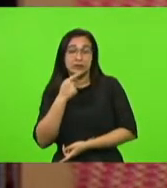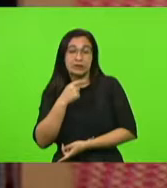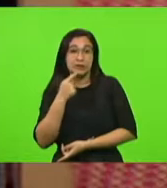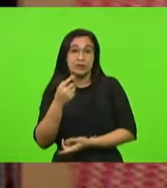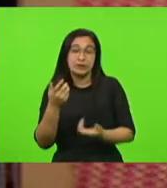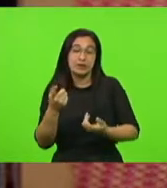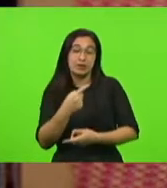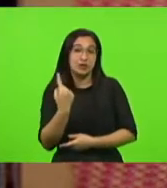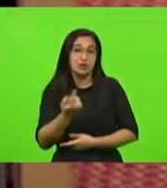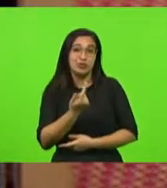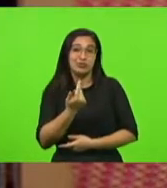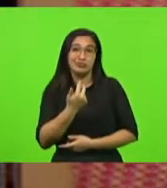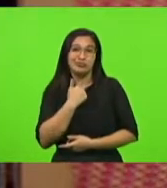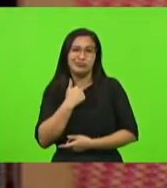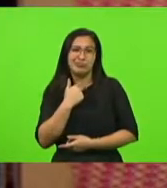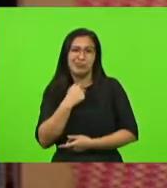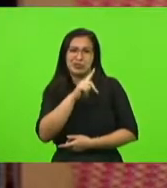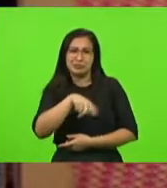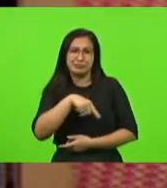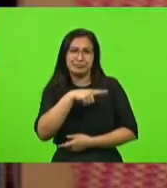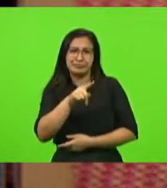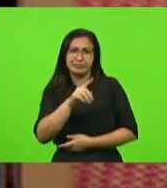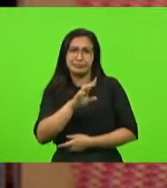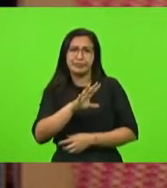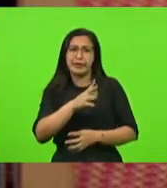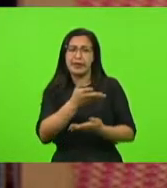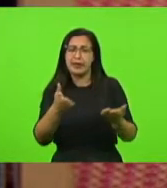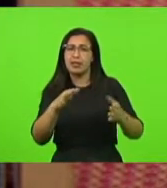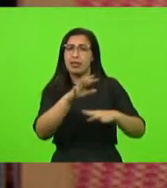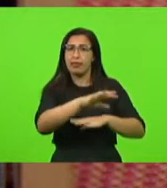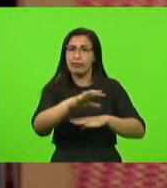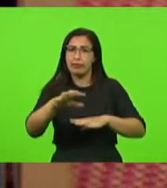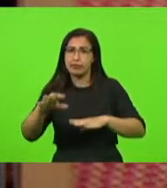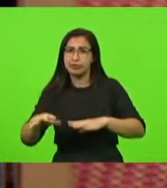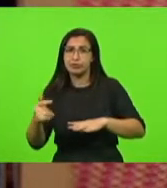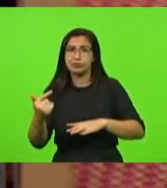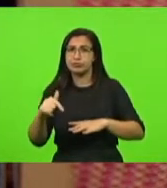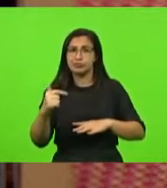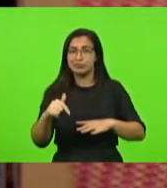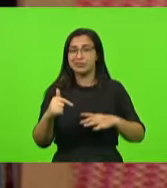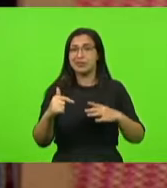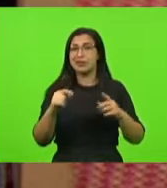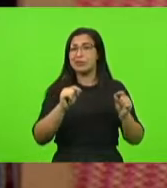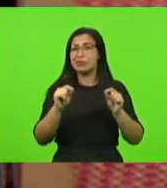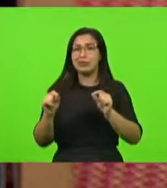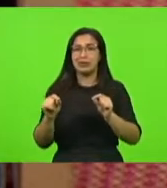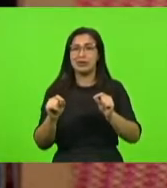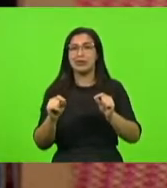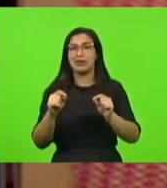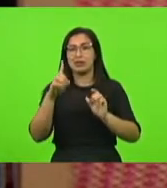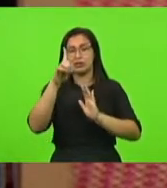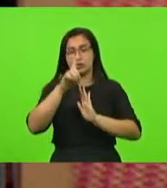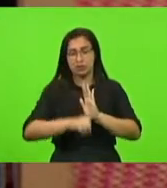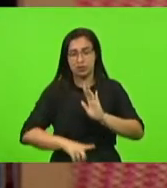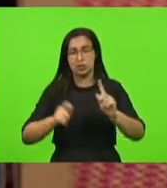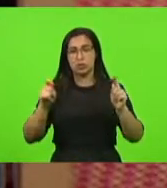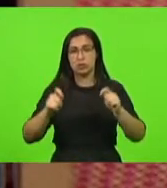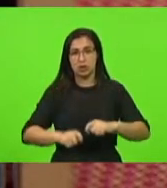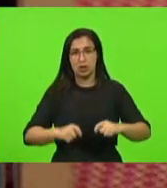deixar nenhuma região de Santa Catarina sem, eventualmente, ter o direito de